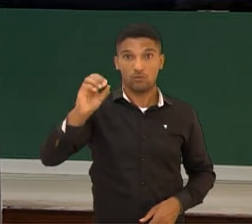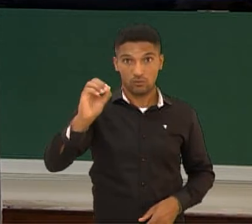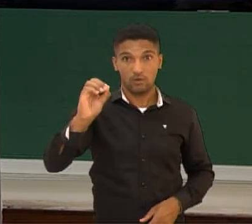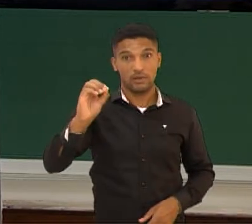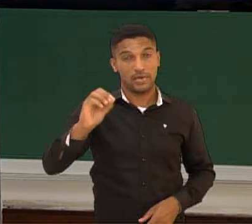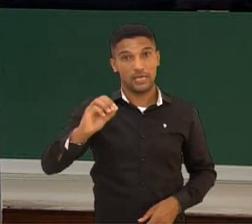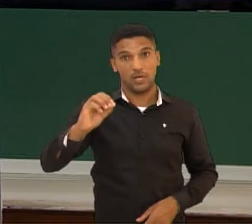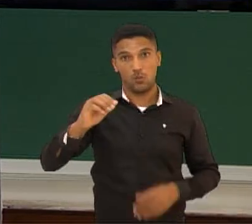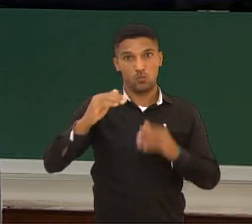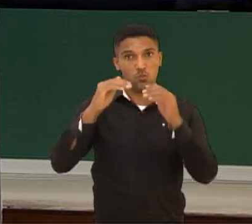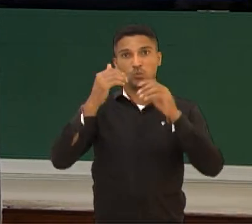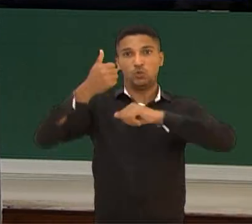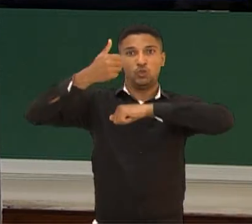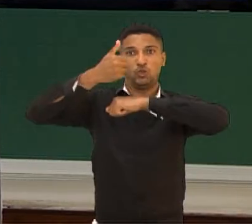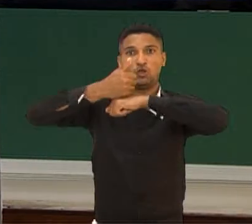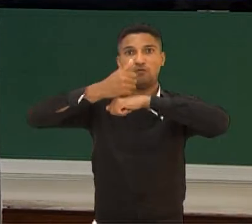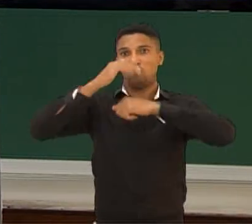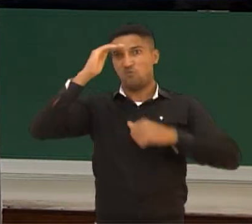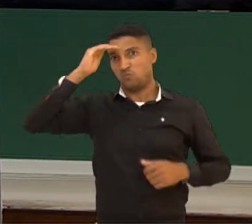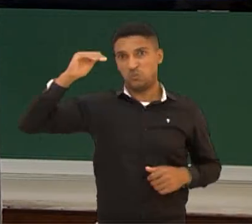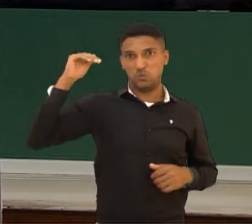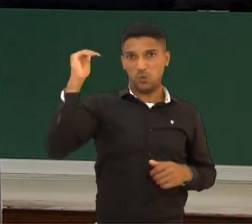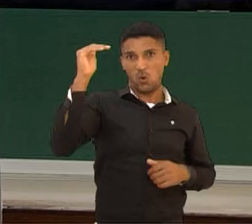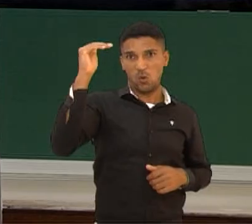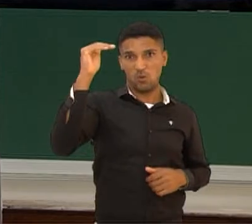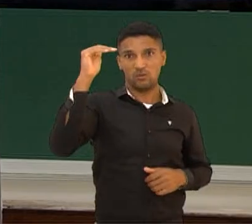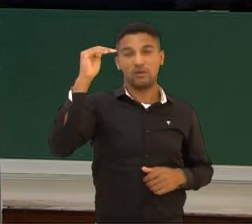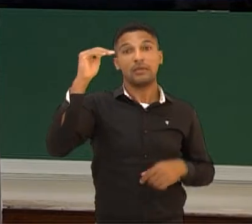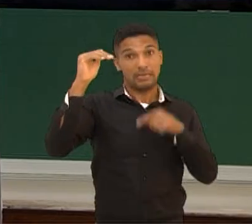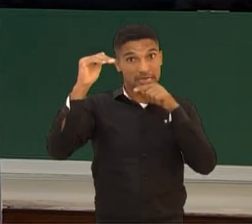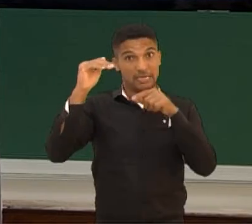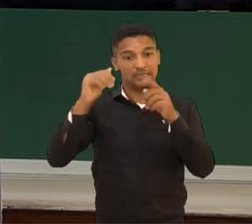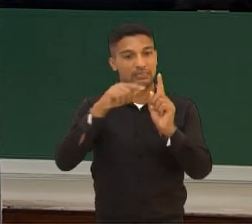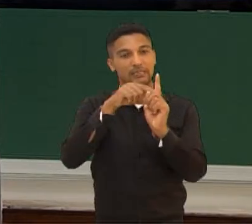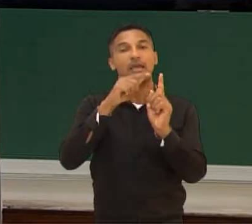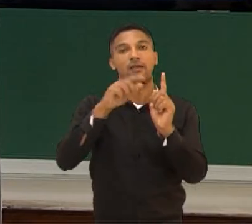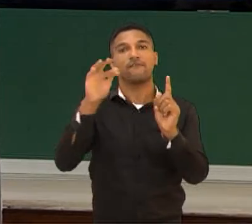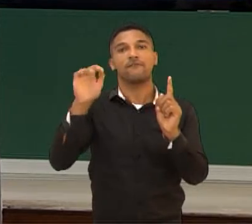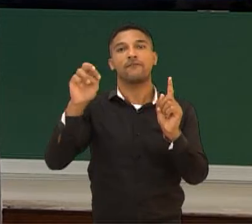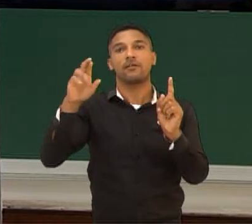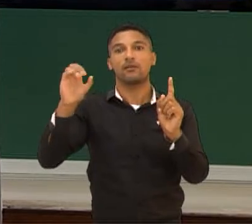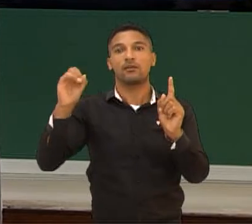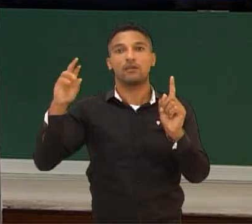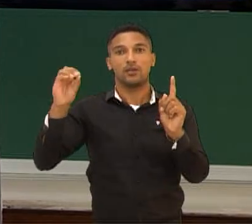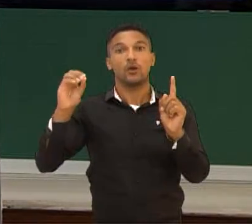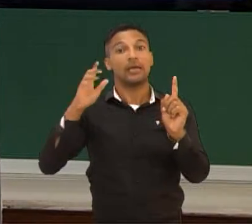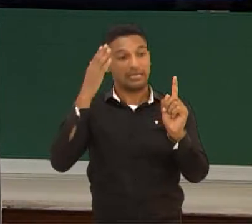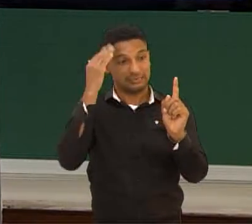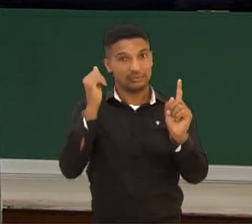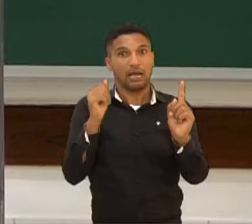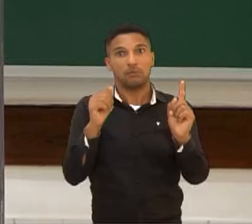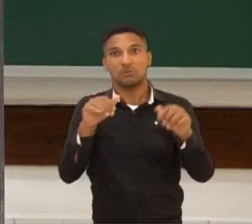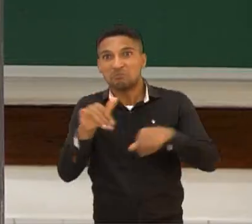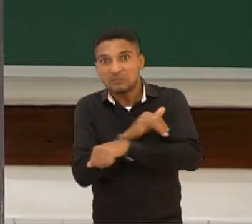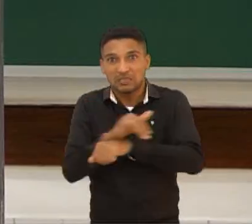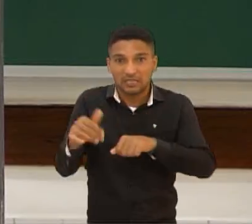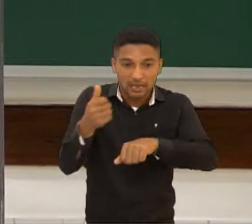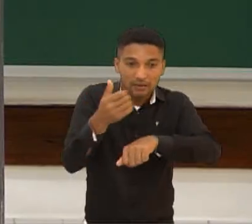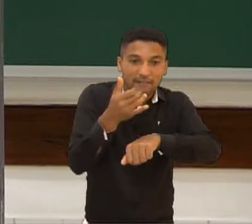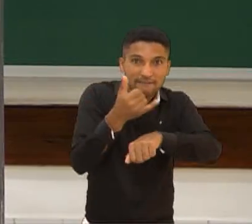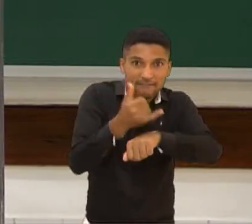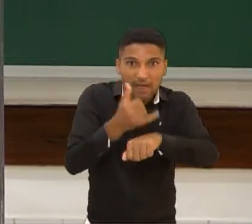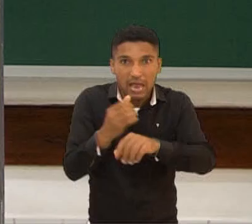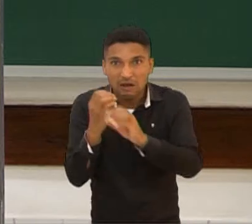do Congo, ele era um ferreiro, isso era uma coisa bastante importante, né? E uma das coisas mais importantes que a gente